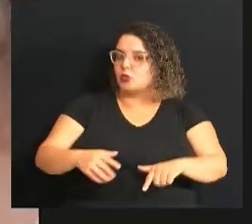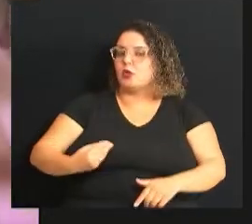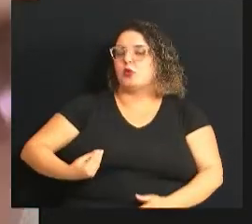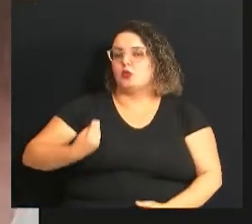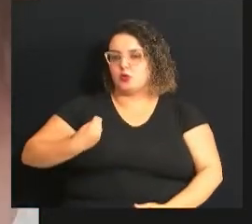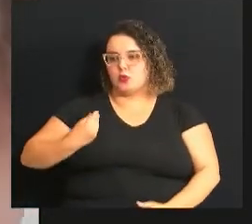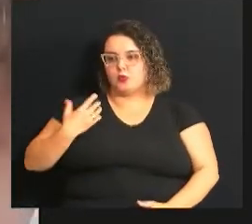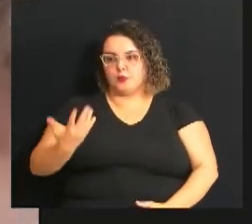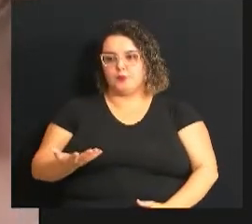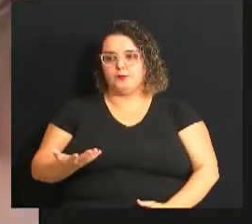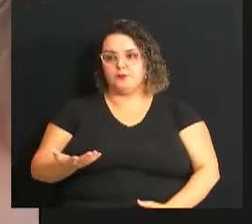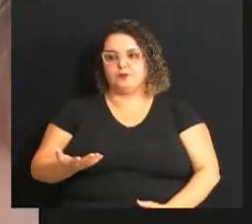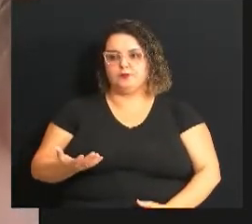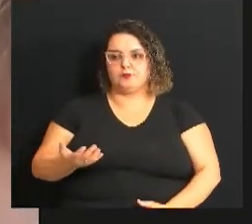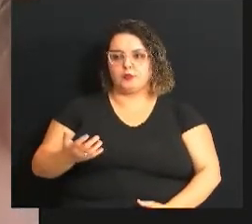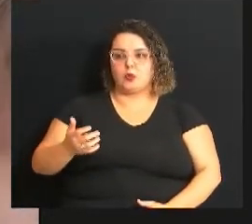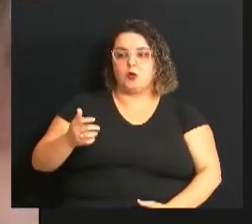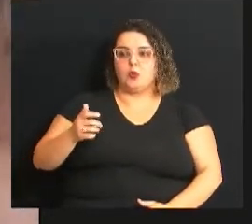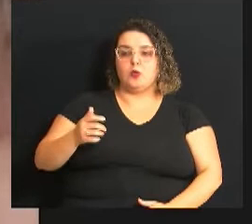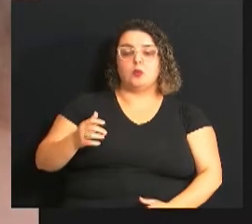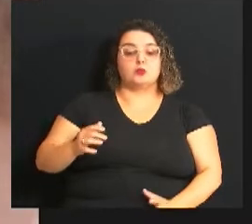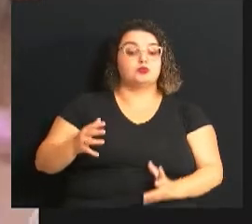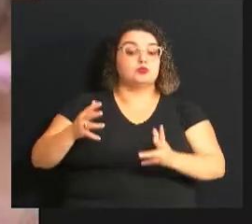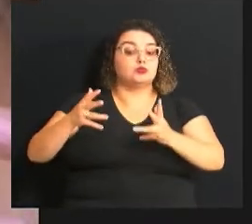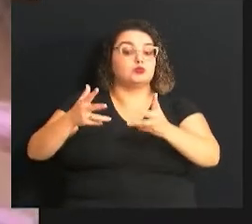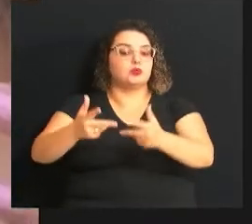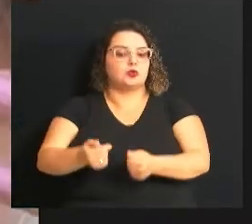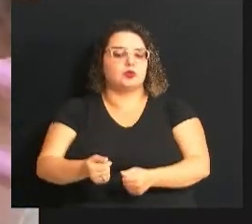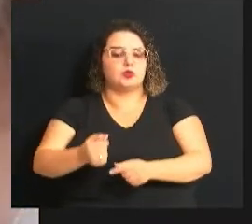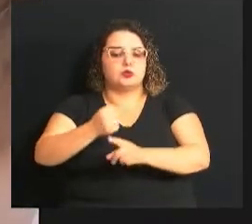há um arcabouço, né, social,